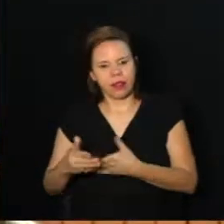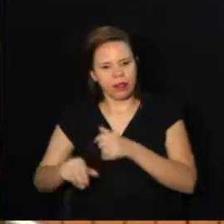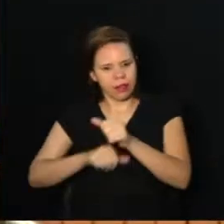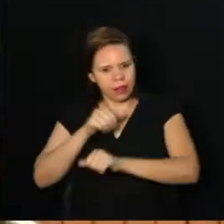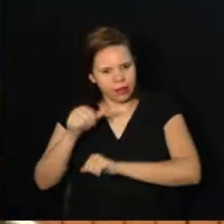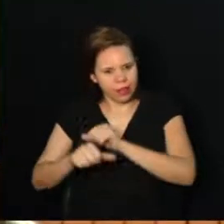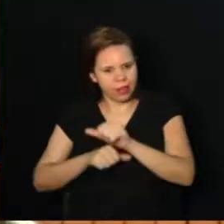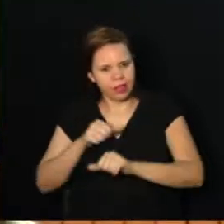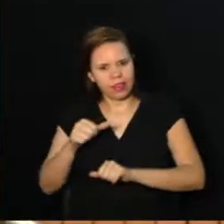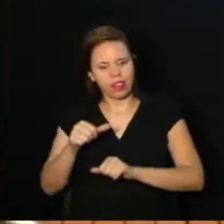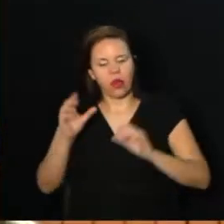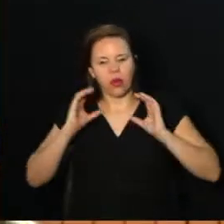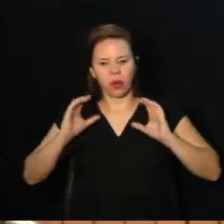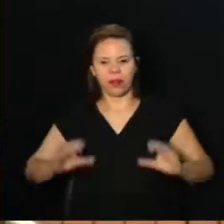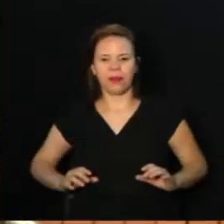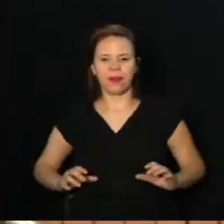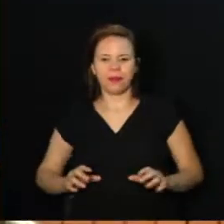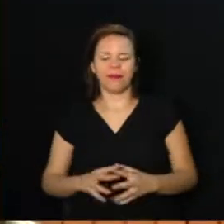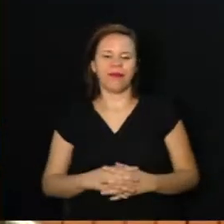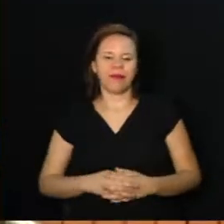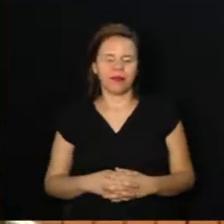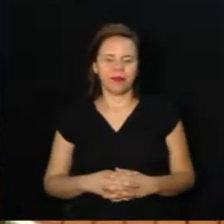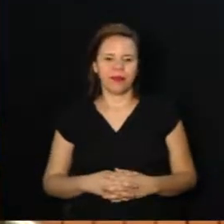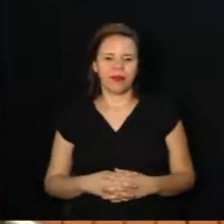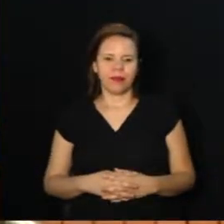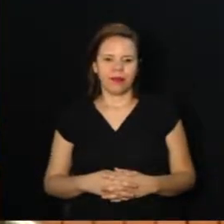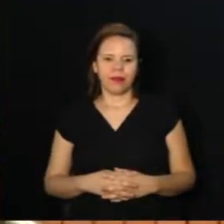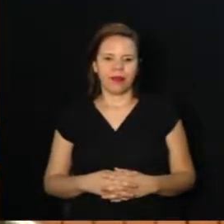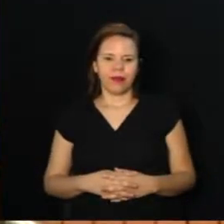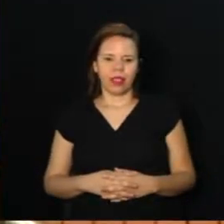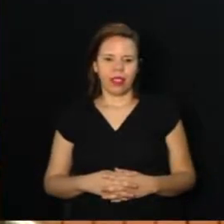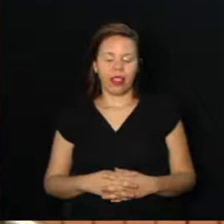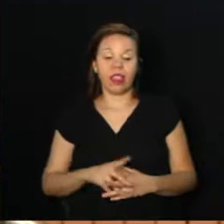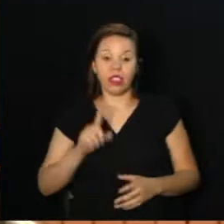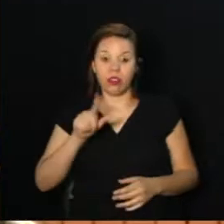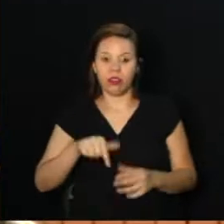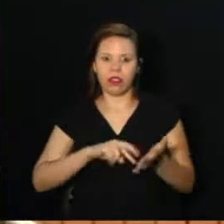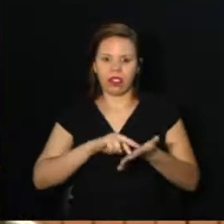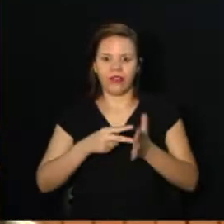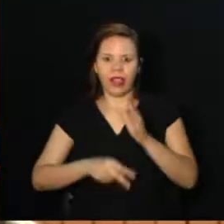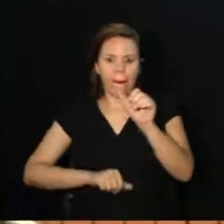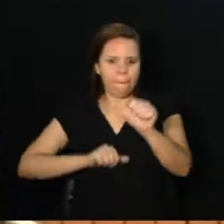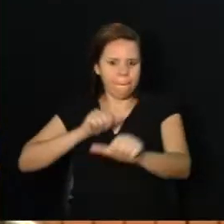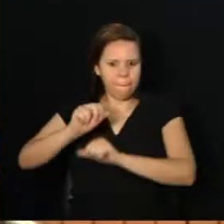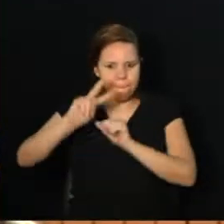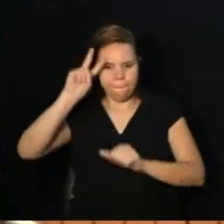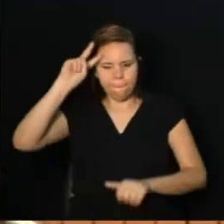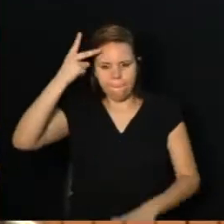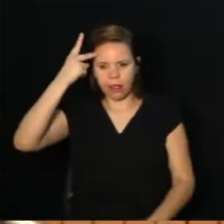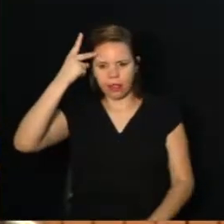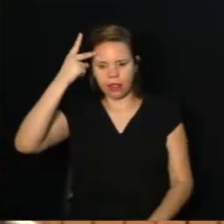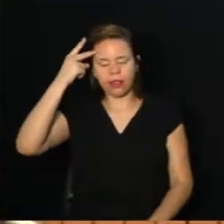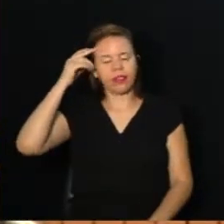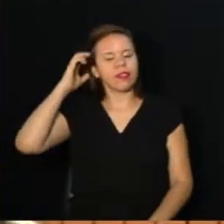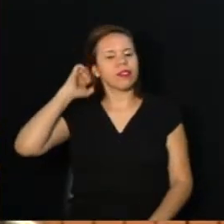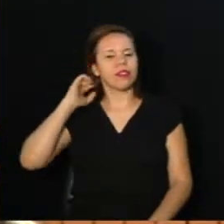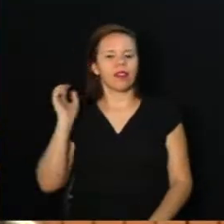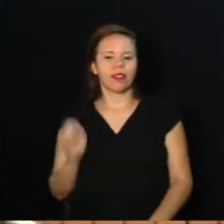o comportamento. A gente chama isso de transformação, ou mais tecnicamente falando, Marcelo,